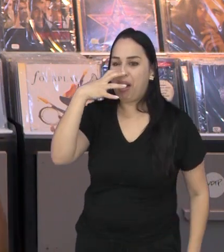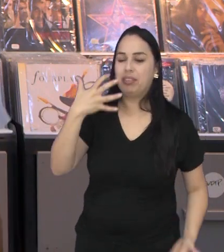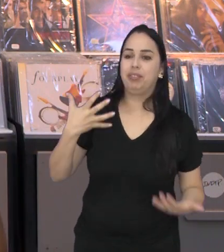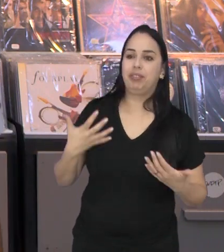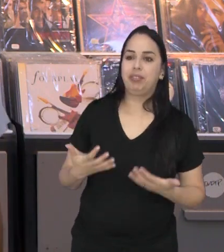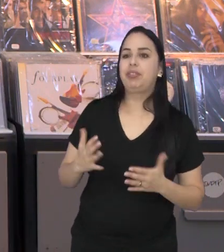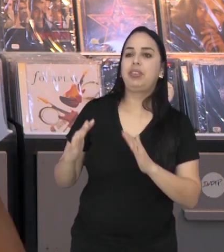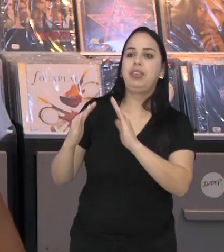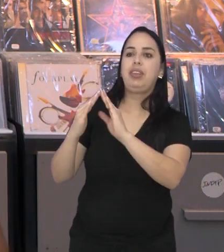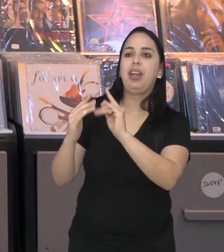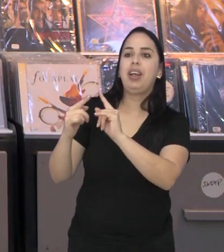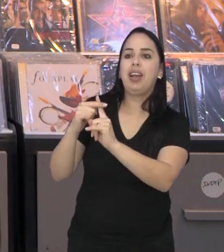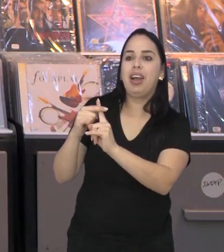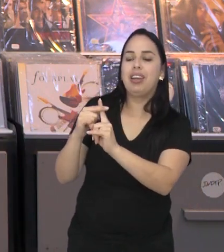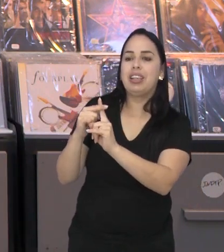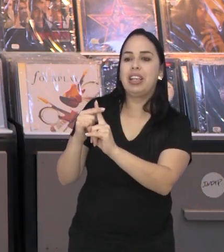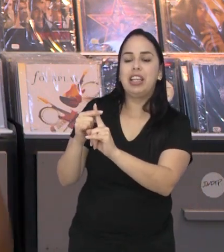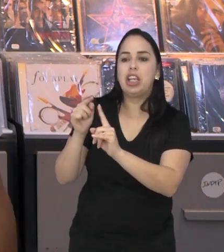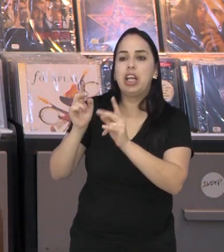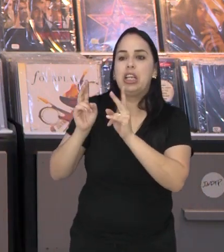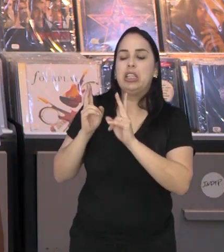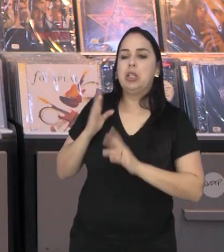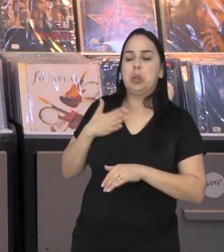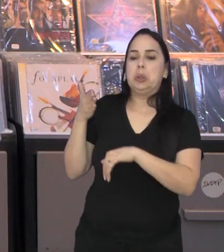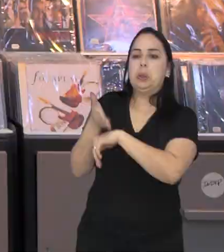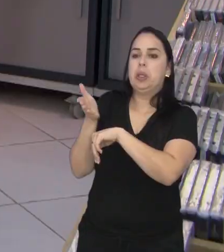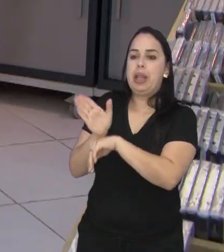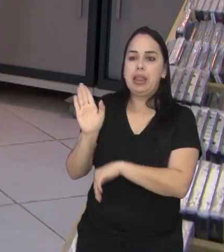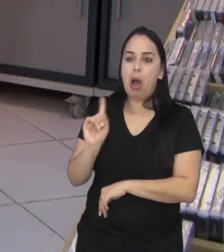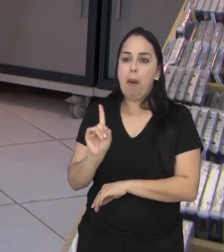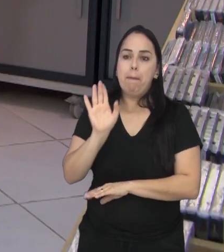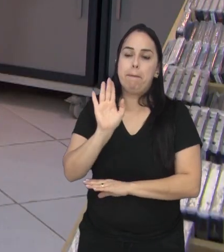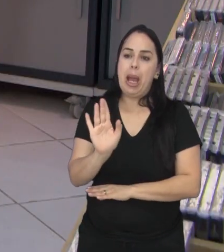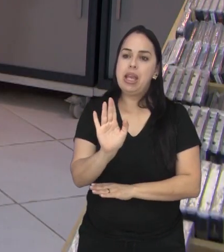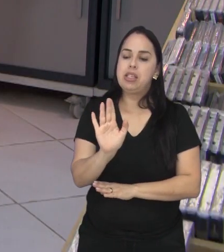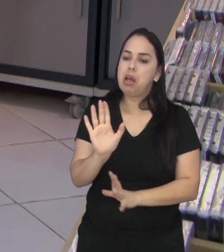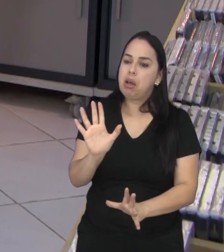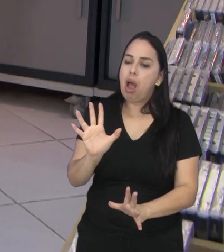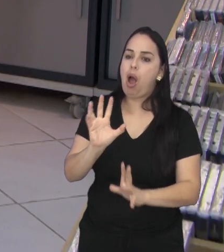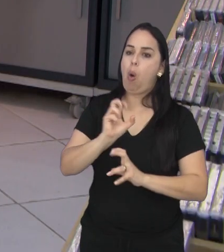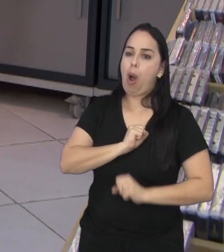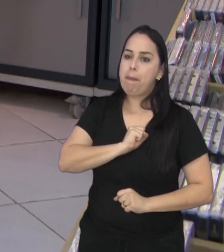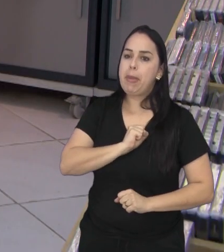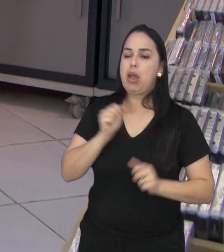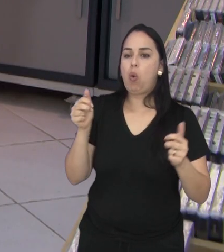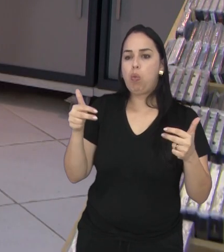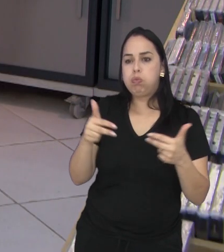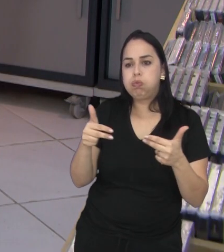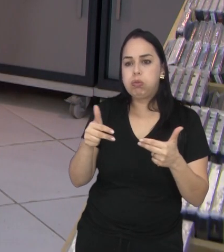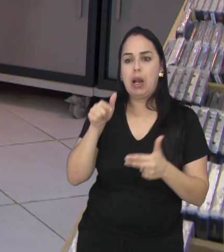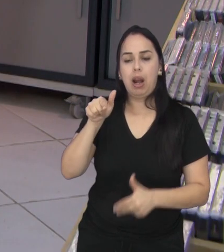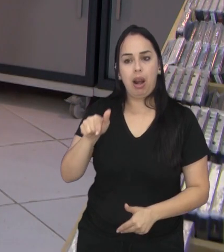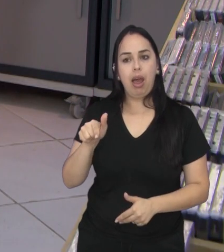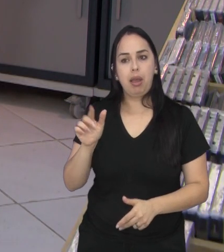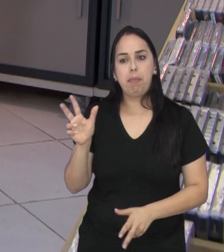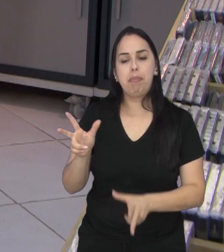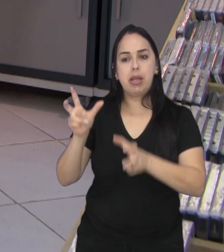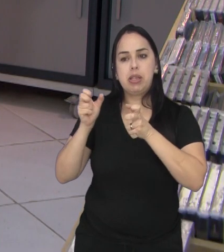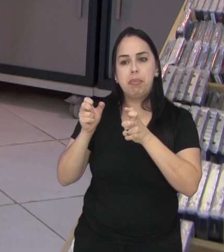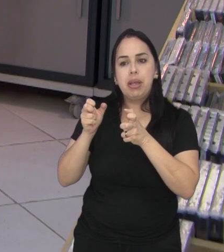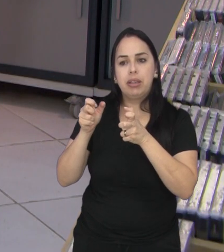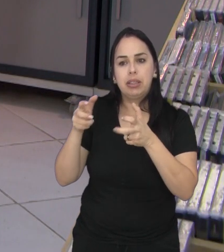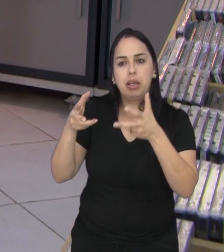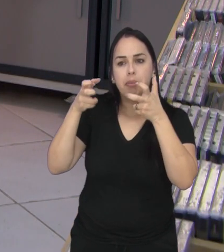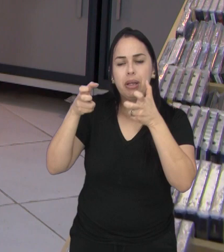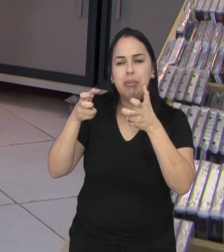assim. Aí eu falo, a igreja não ficou, mas o hip hop ficou, né? Tá até hoje. Ali foi onde eu falei assim, poxa, eu acho que de repente dá pra eu fazer